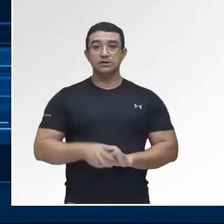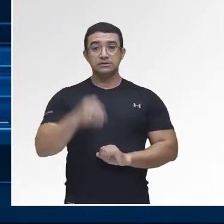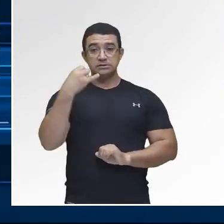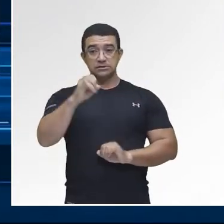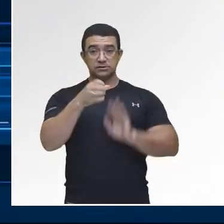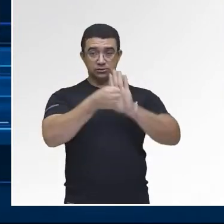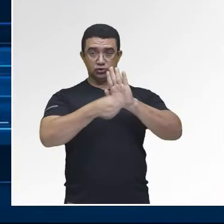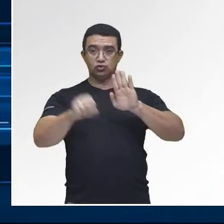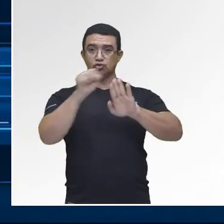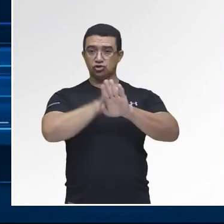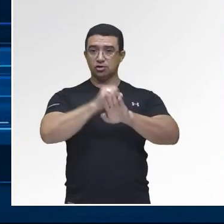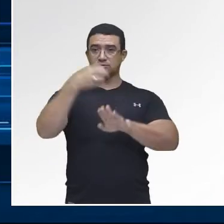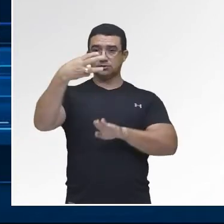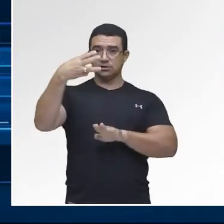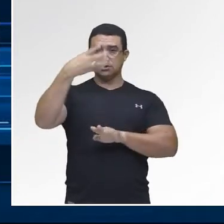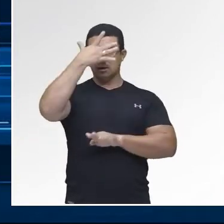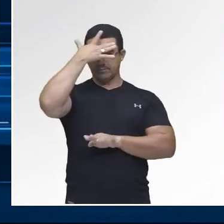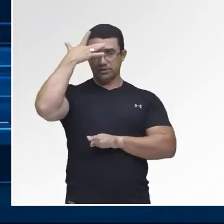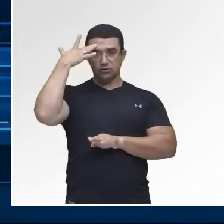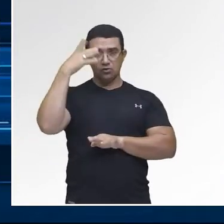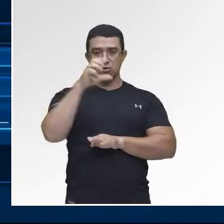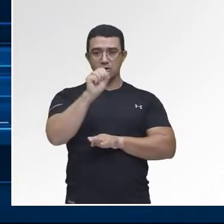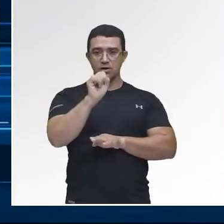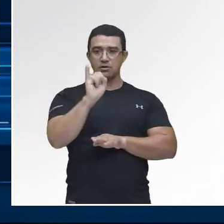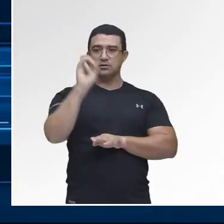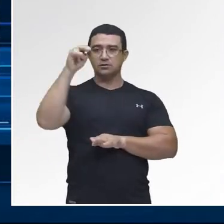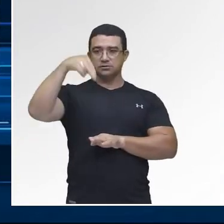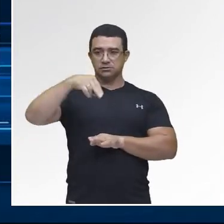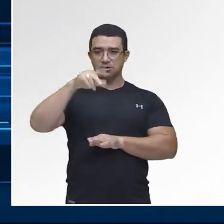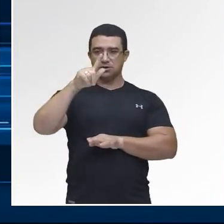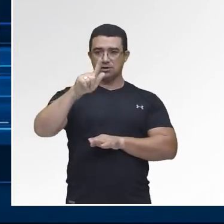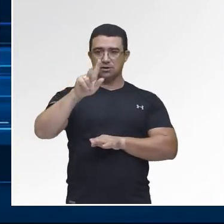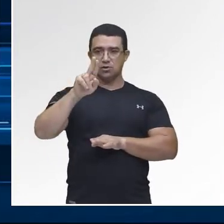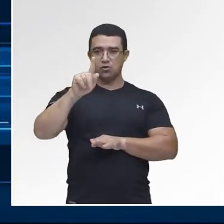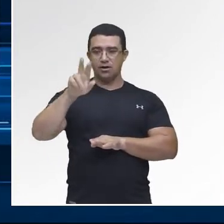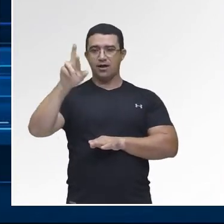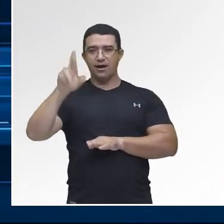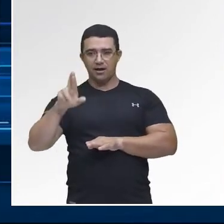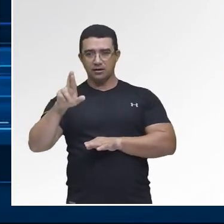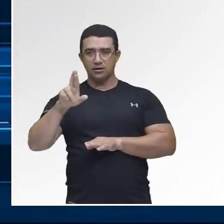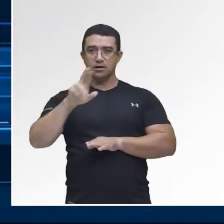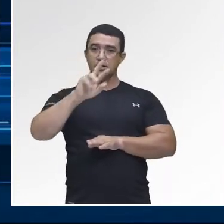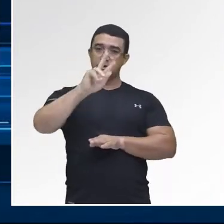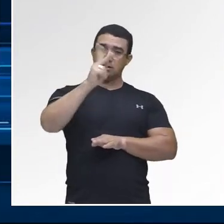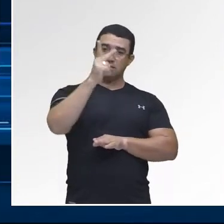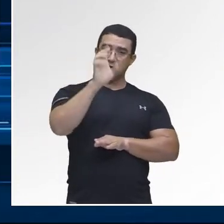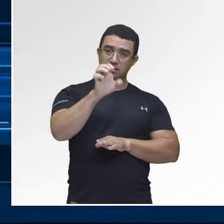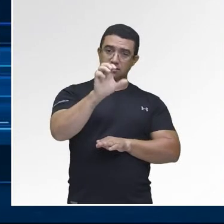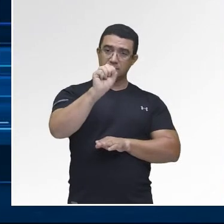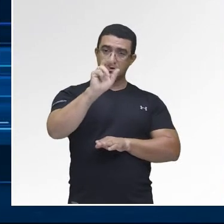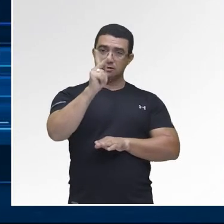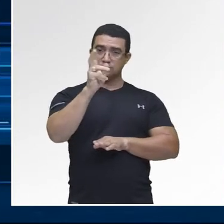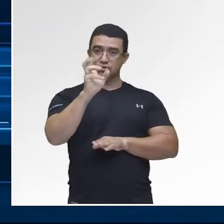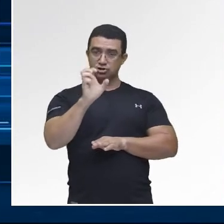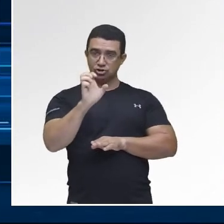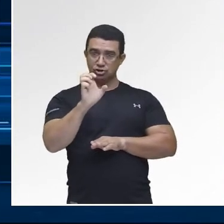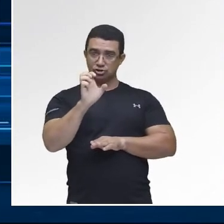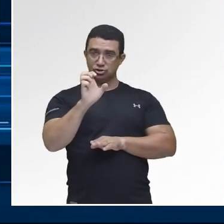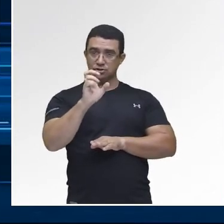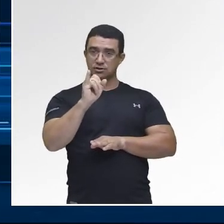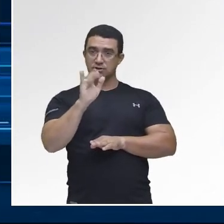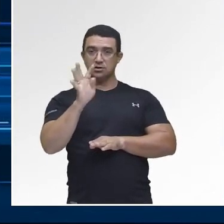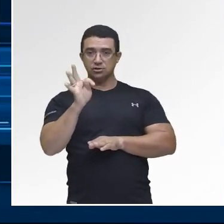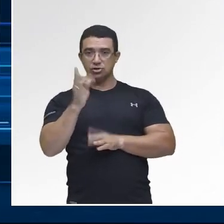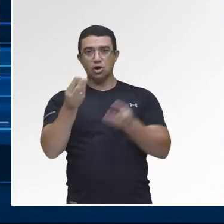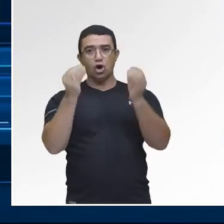sujeito com terceira pessoa do singular, he, she e it, e equivalente, então eu devo colocar o has, tá